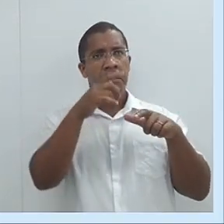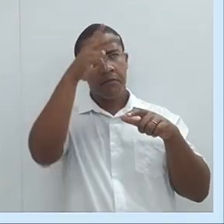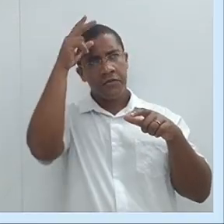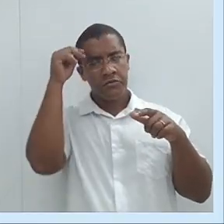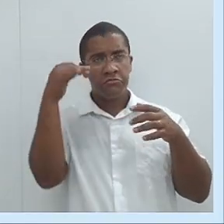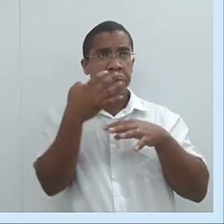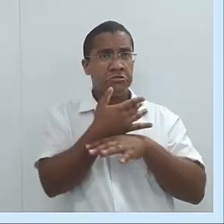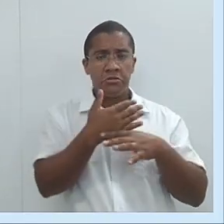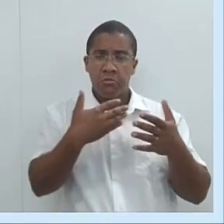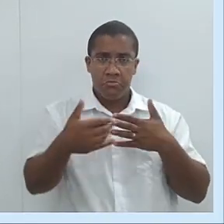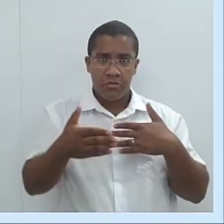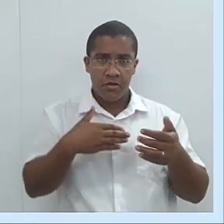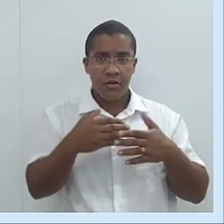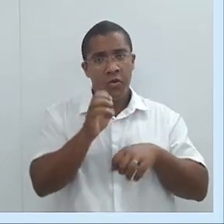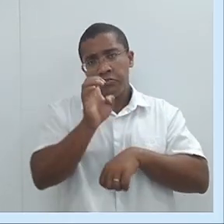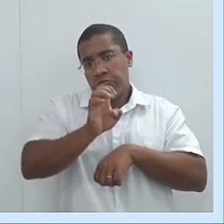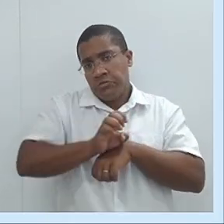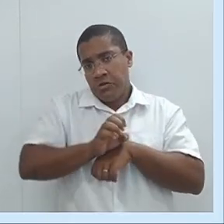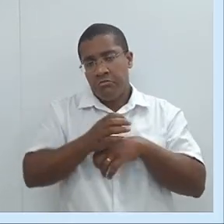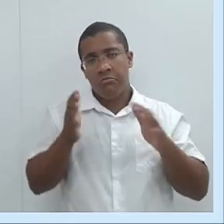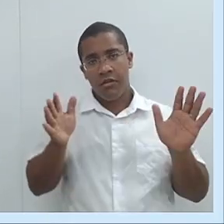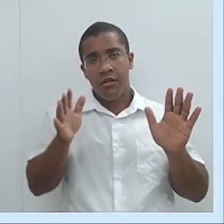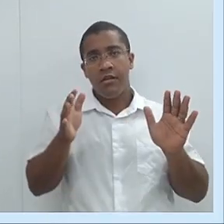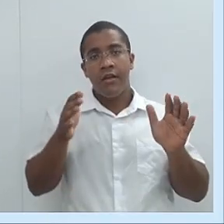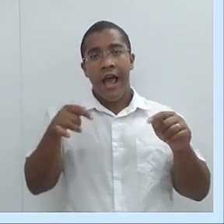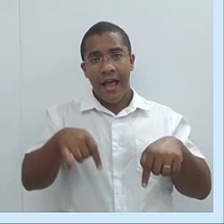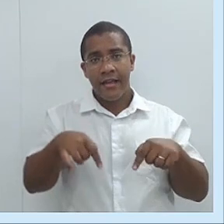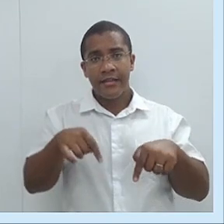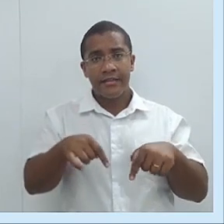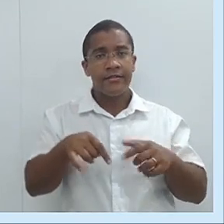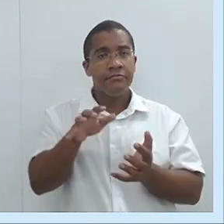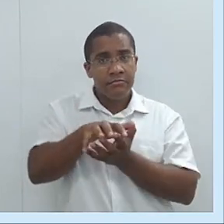ou do município, ou da cidade, ou do estado. No